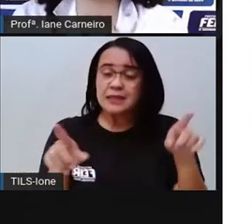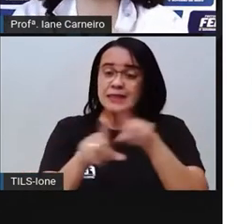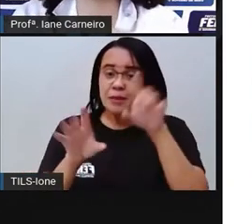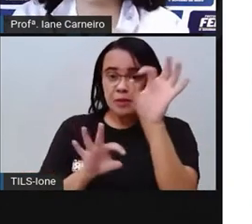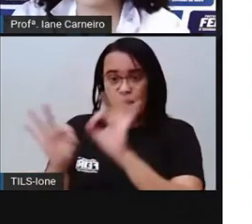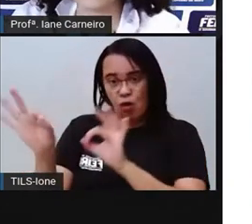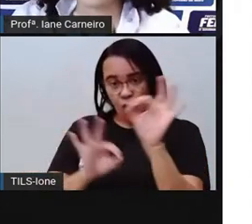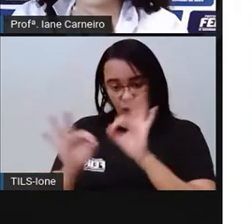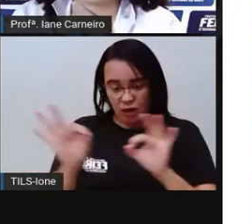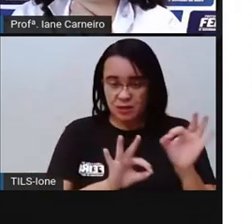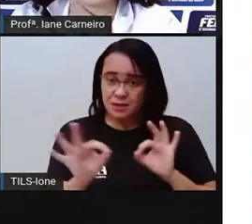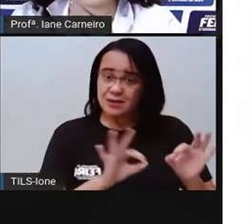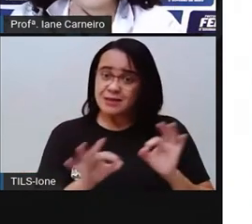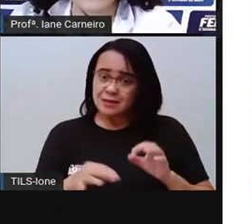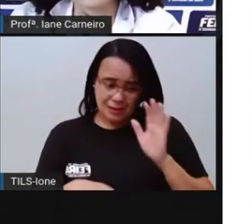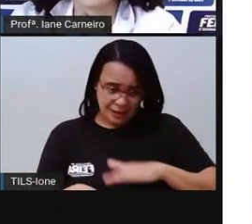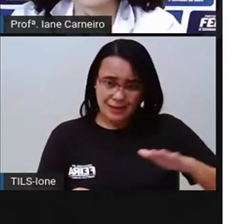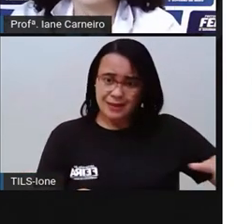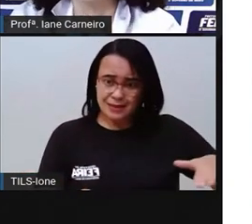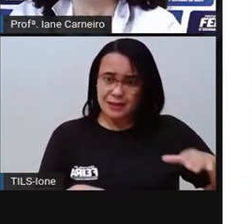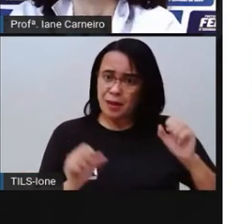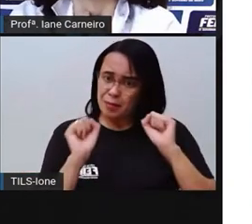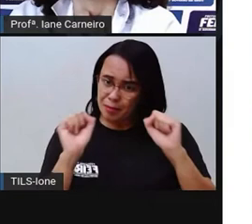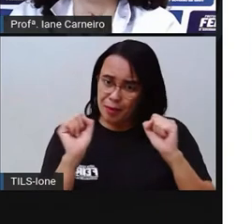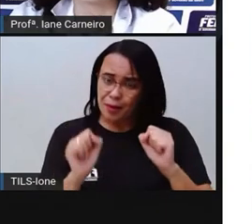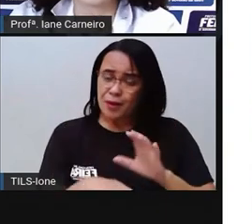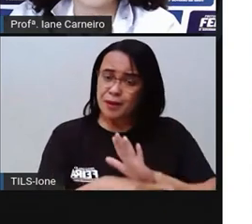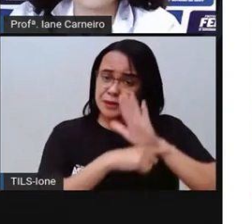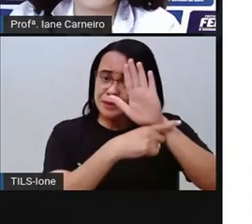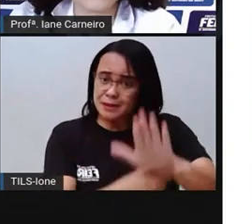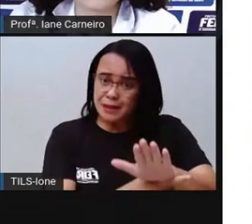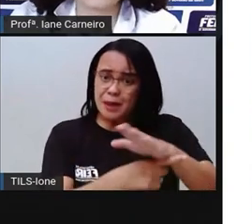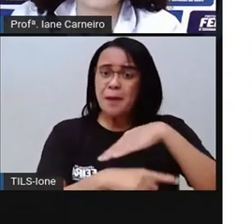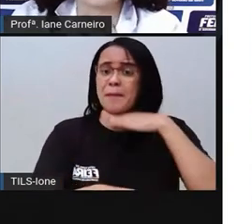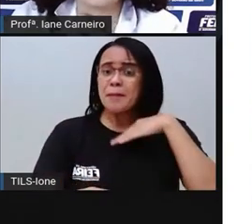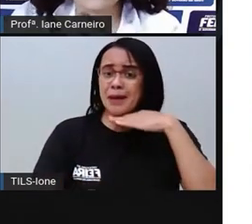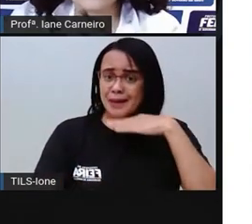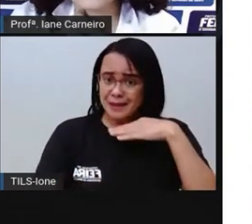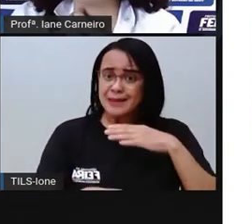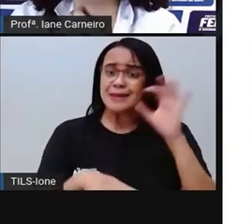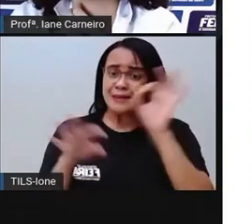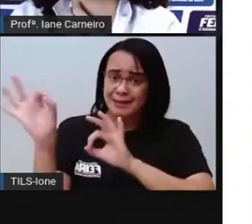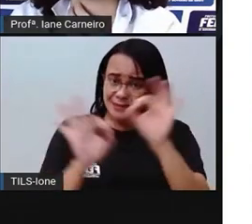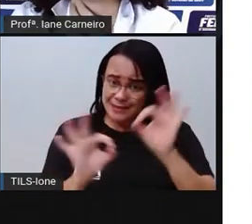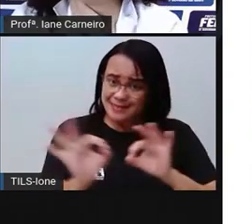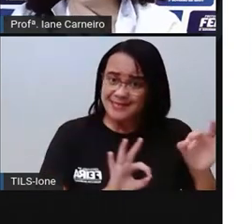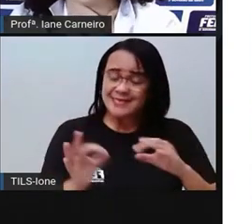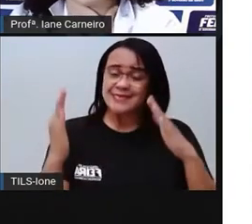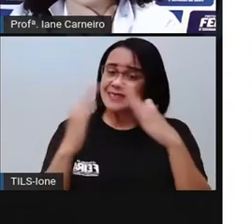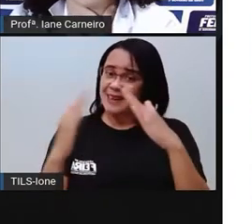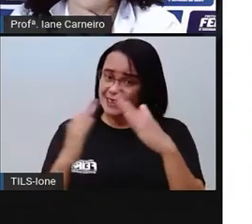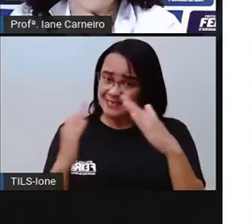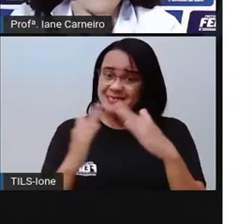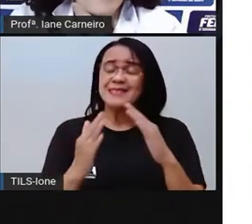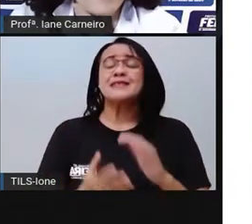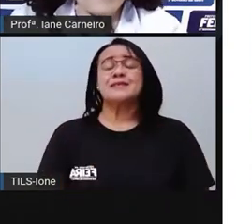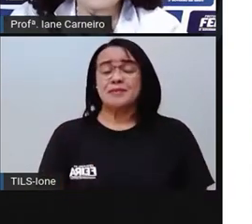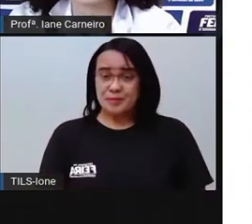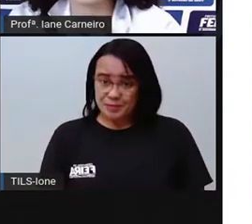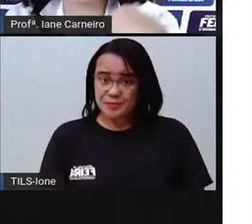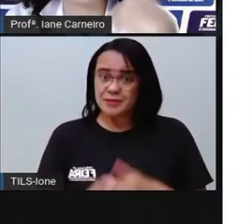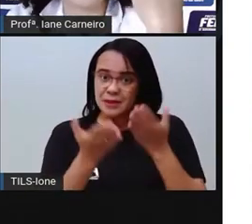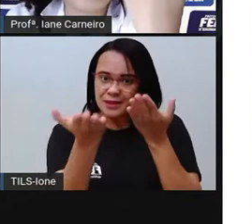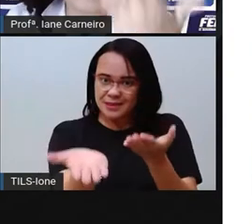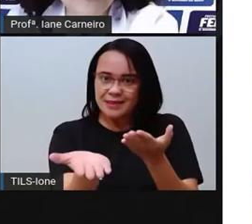ajudar a mamãe de vocês, o papai de vocês, tá bom? Então, toda vez que for fazer compra, né, para arrumar o armário, então, o